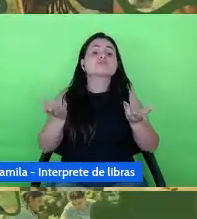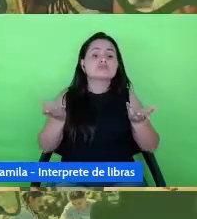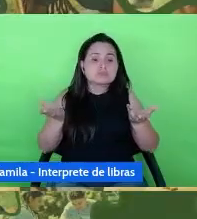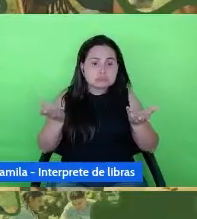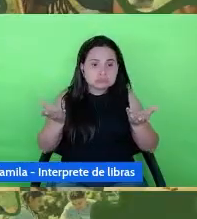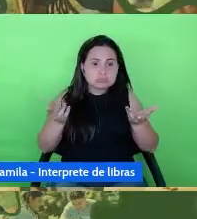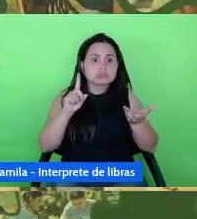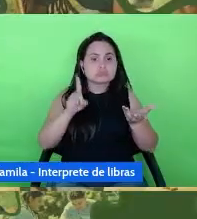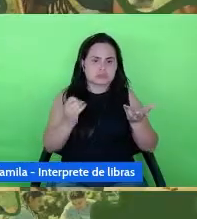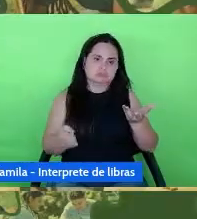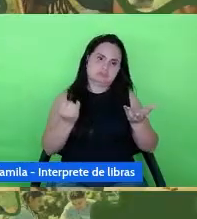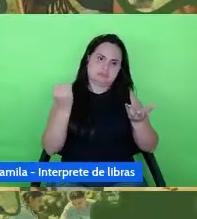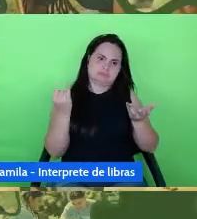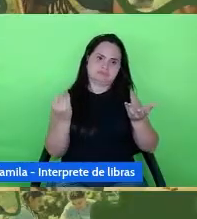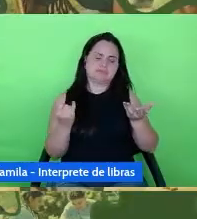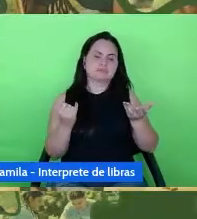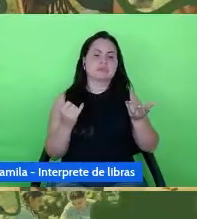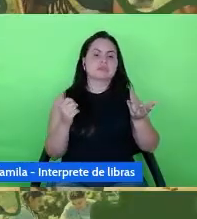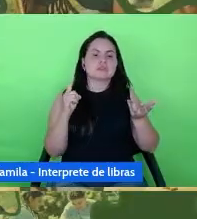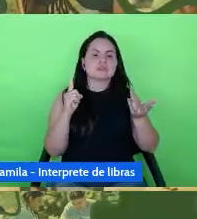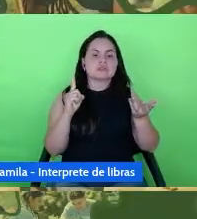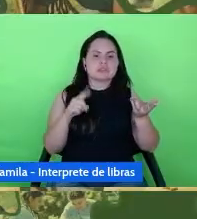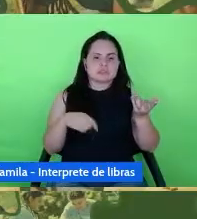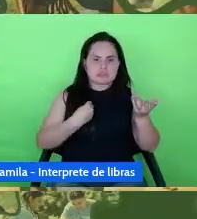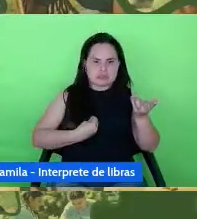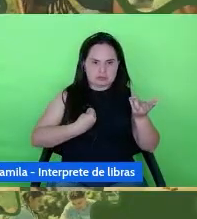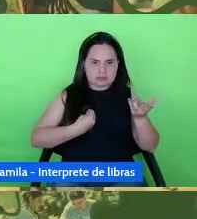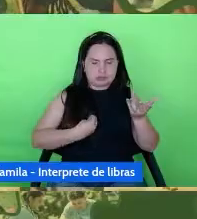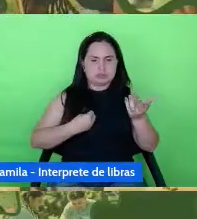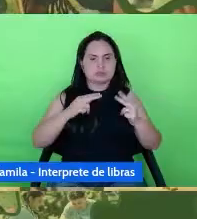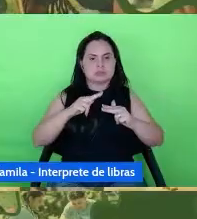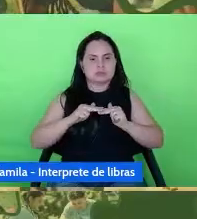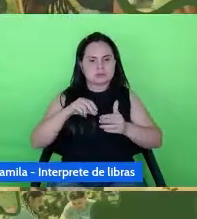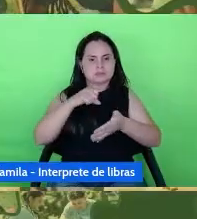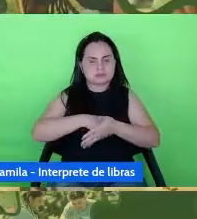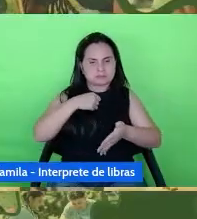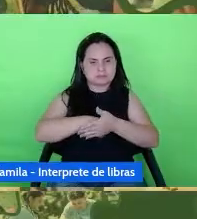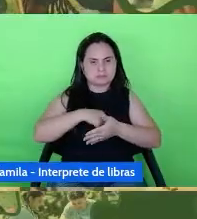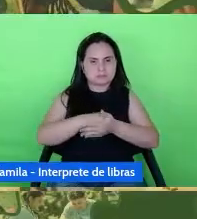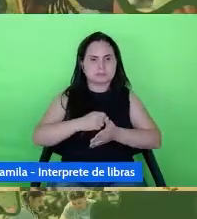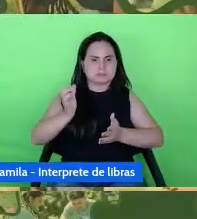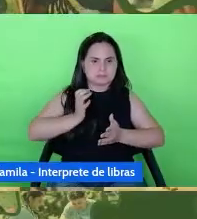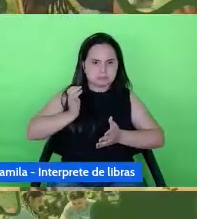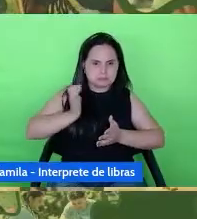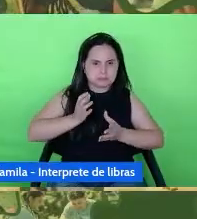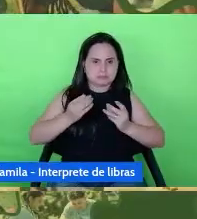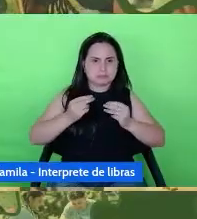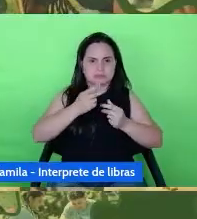é essencial, ele compõe a vida. Por isso a gente tem que lutar por riqueza para muitas